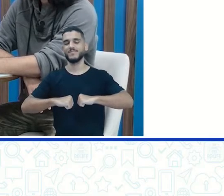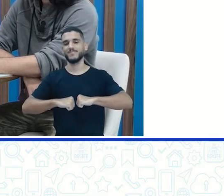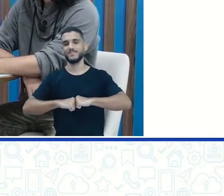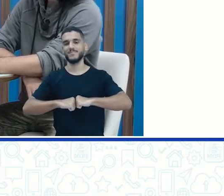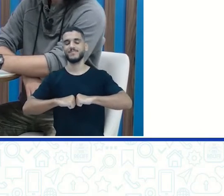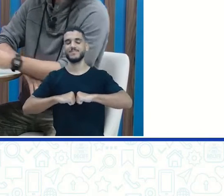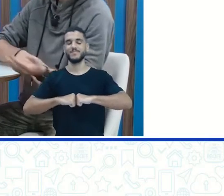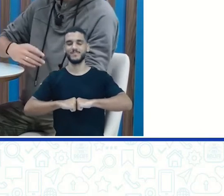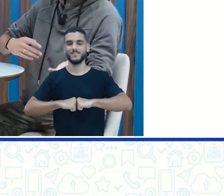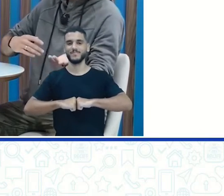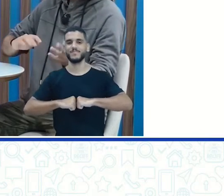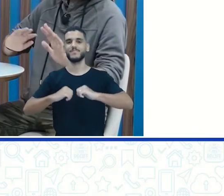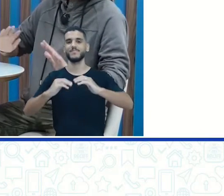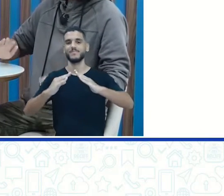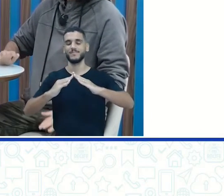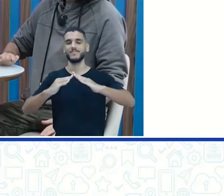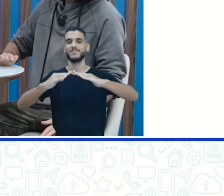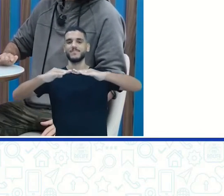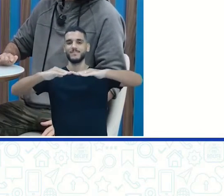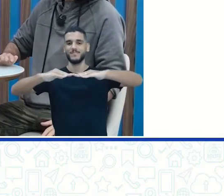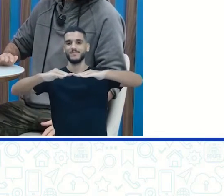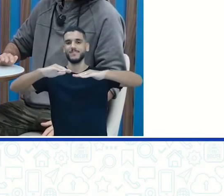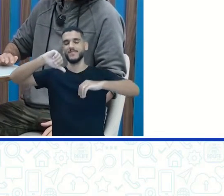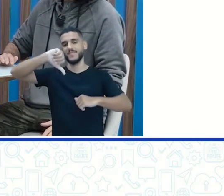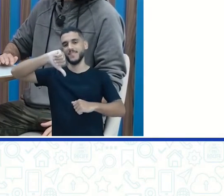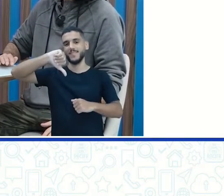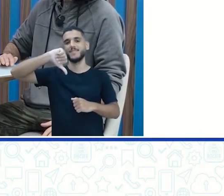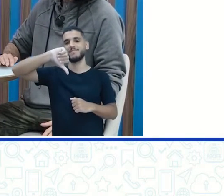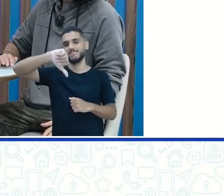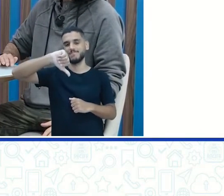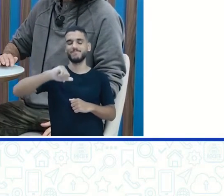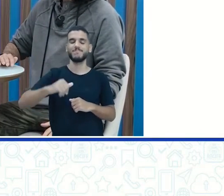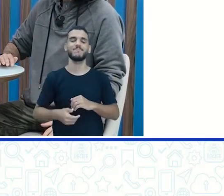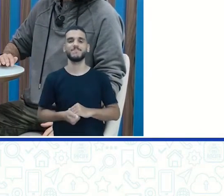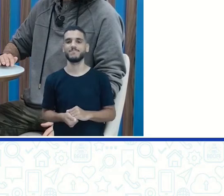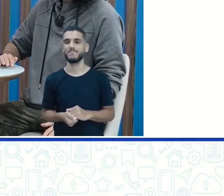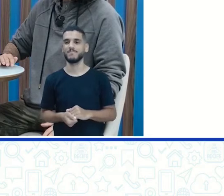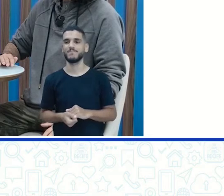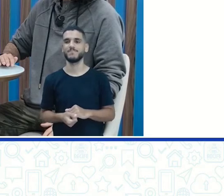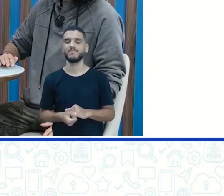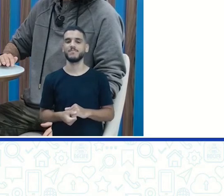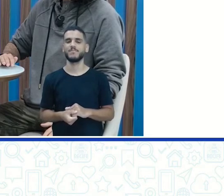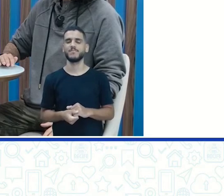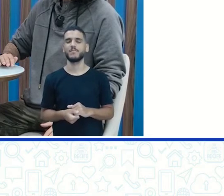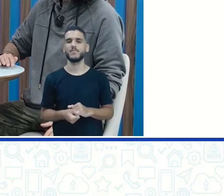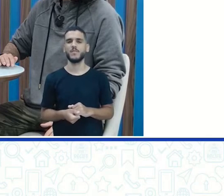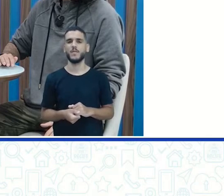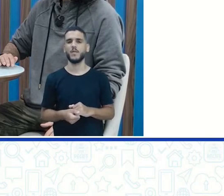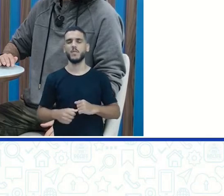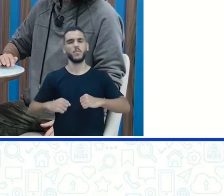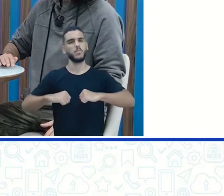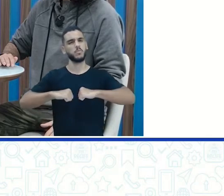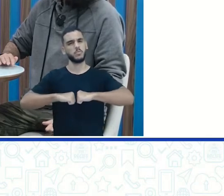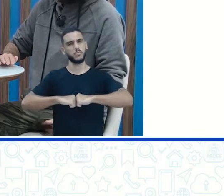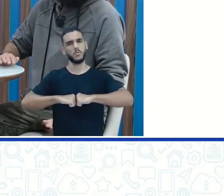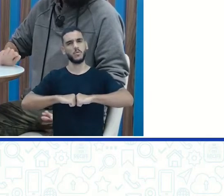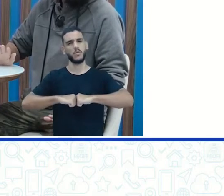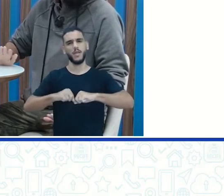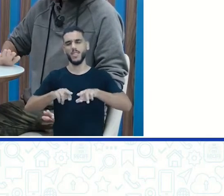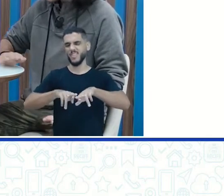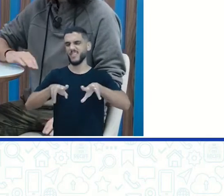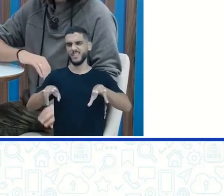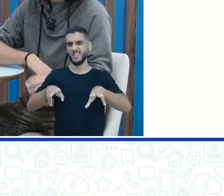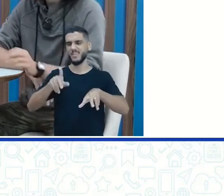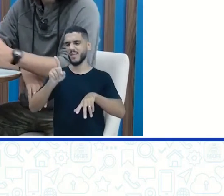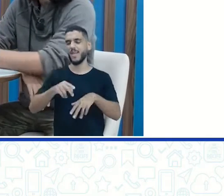Fá, Fá, Fá. Mas ele tem. Ele é um... O Dó, ele é diferente. Não, Não?